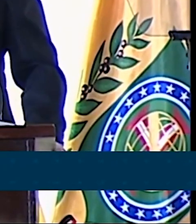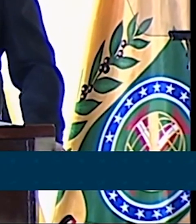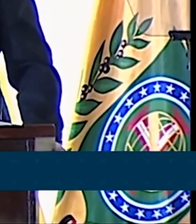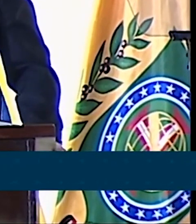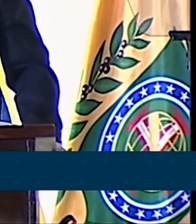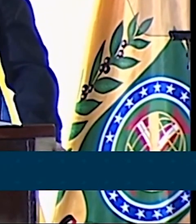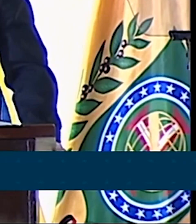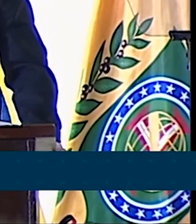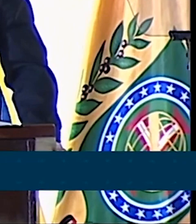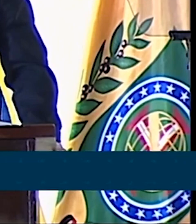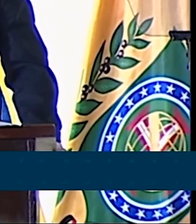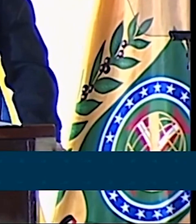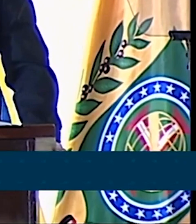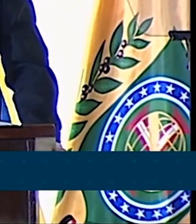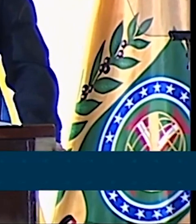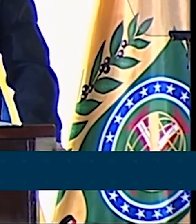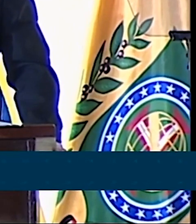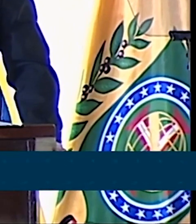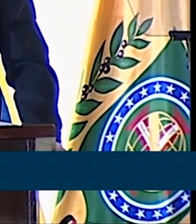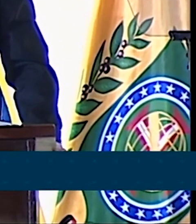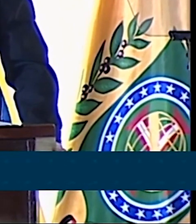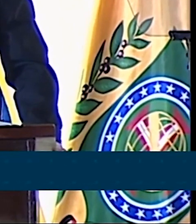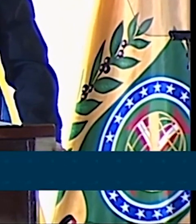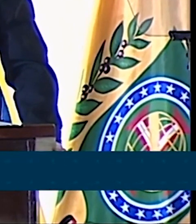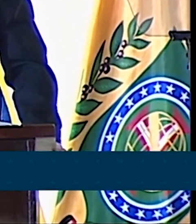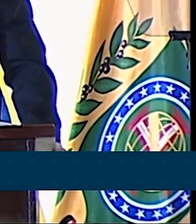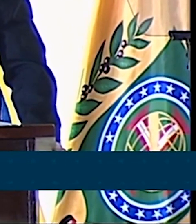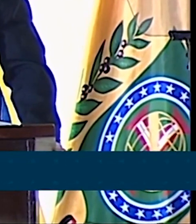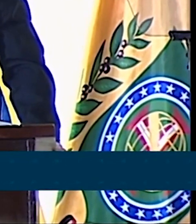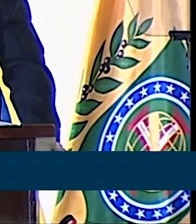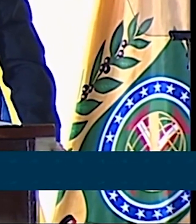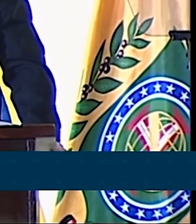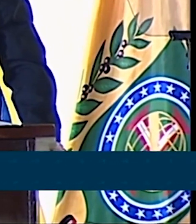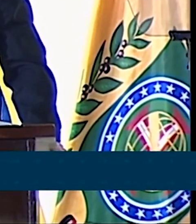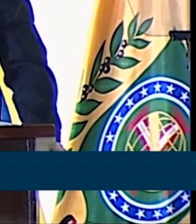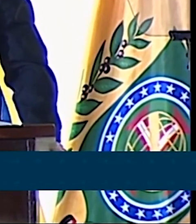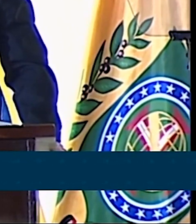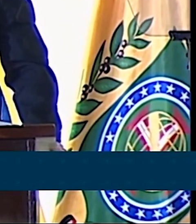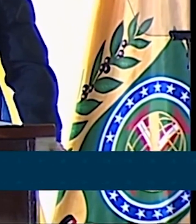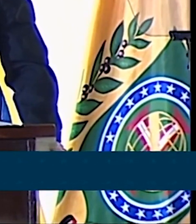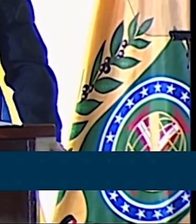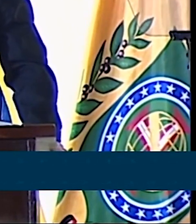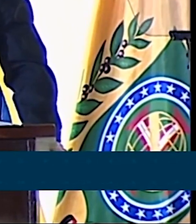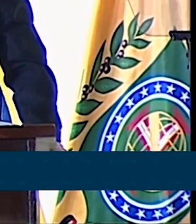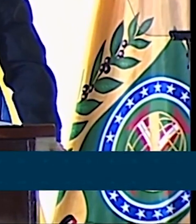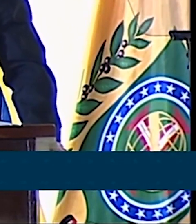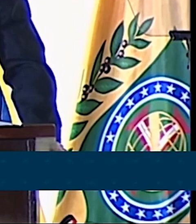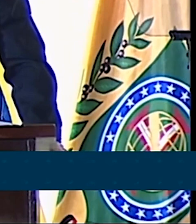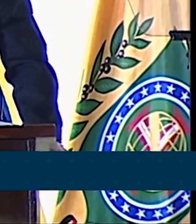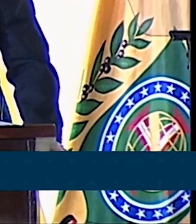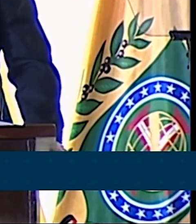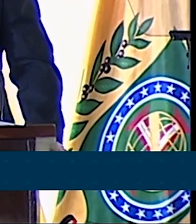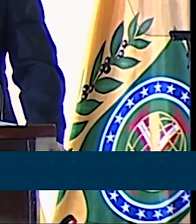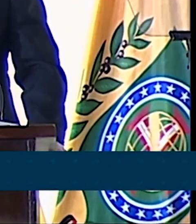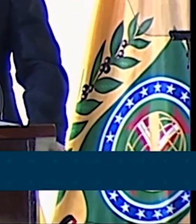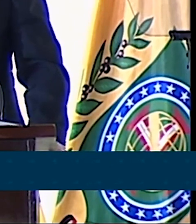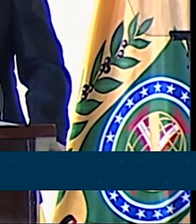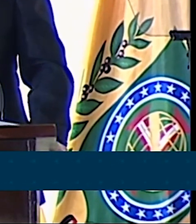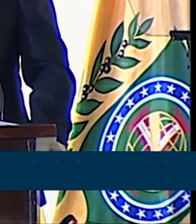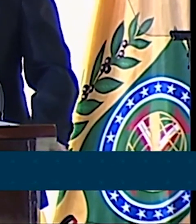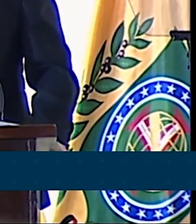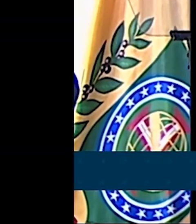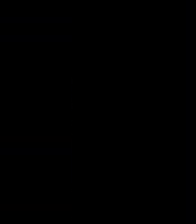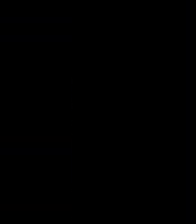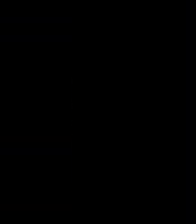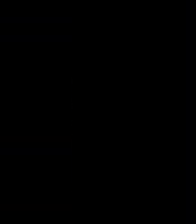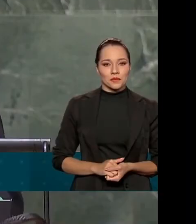e eu te pago aqui é se o Brasil esta política externa do povo brasileiro essa política externa Severina digamos assim tem